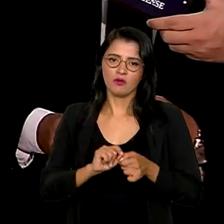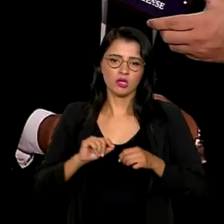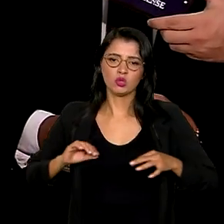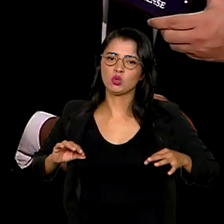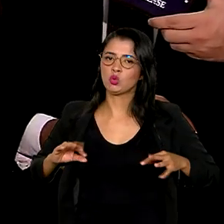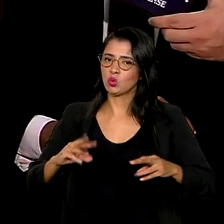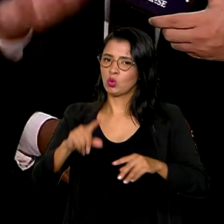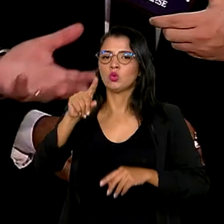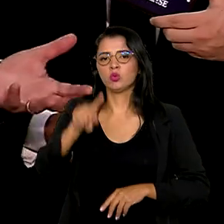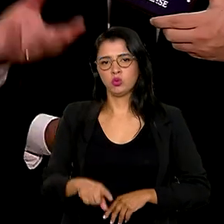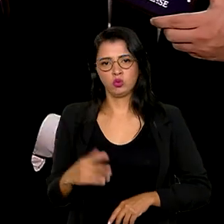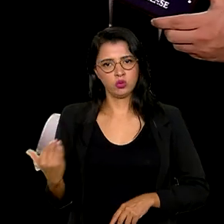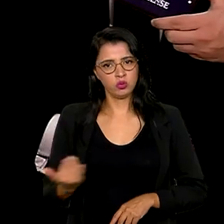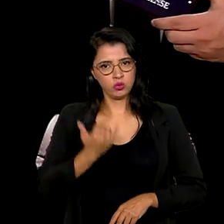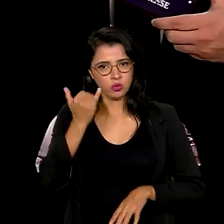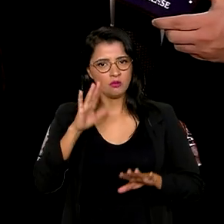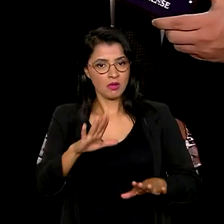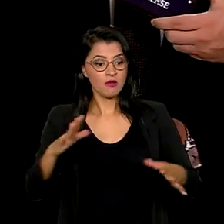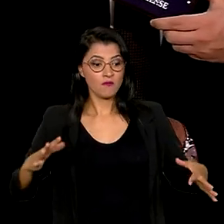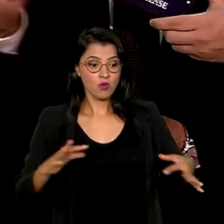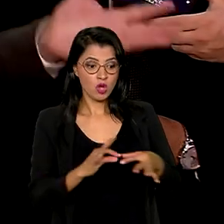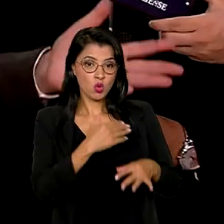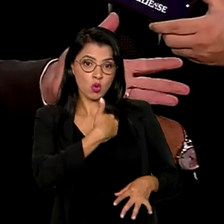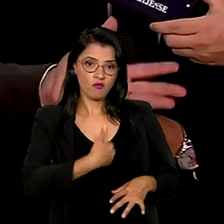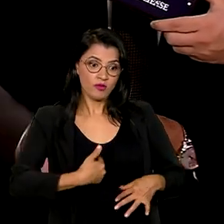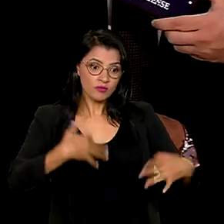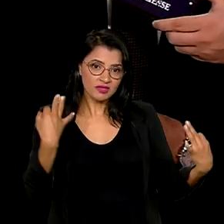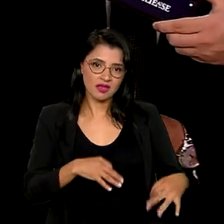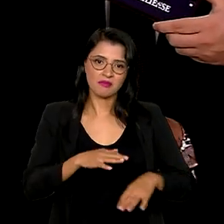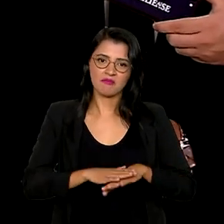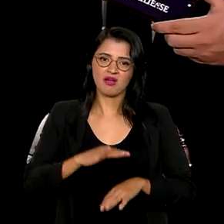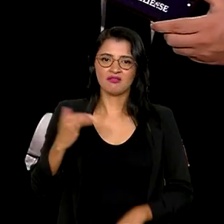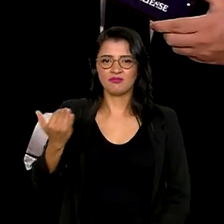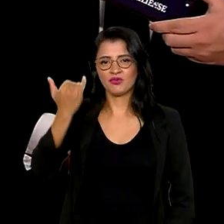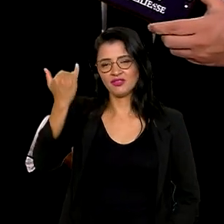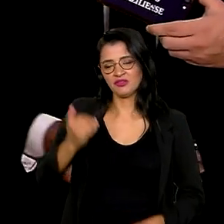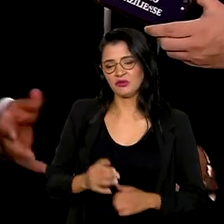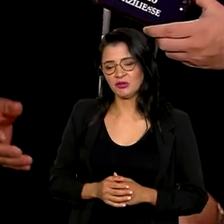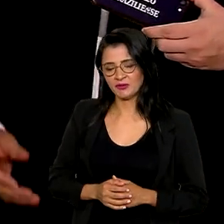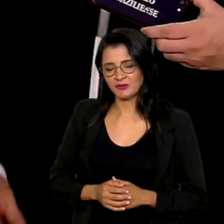você está vinculado a um governo que dá certo é muito mais importante